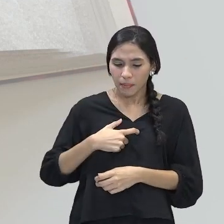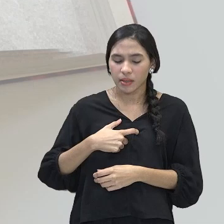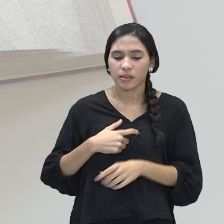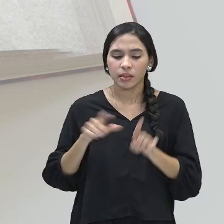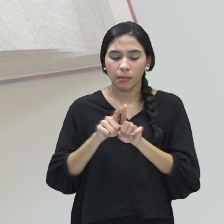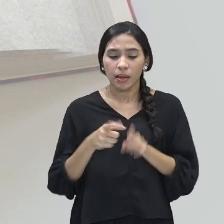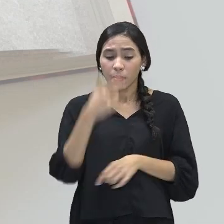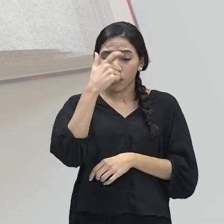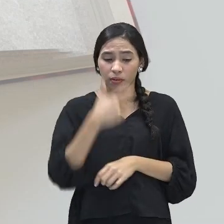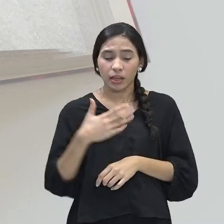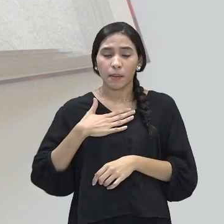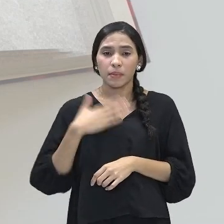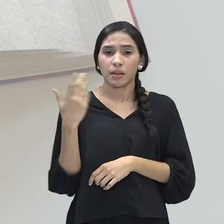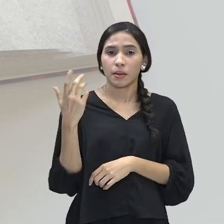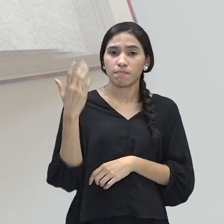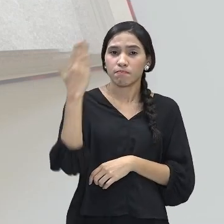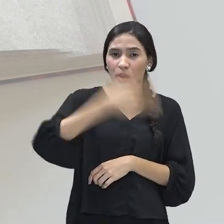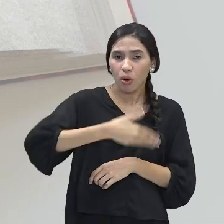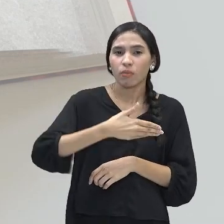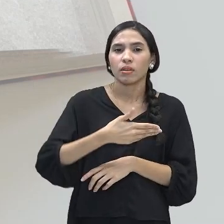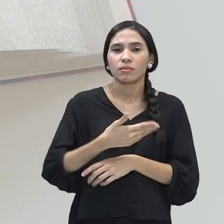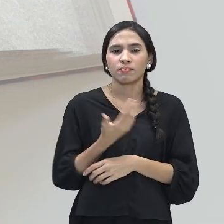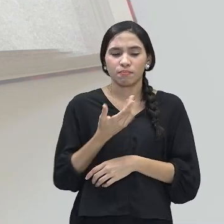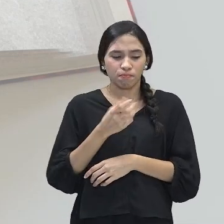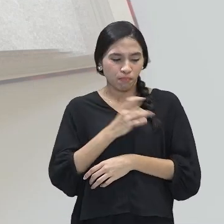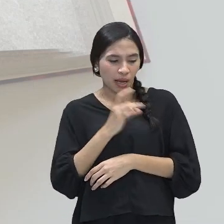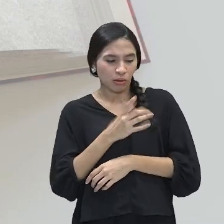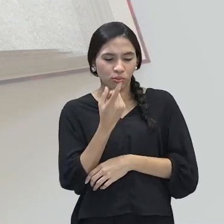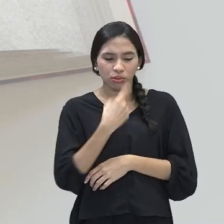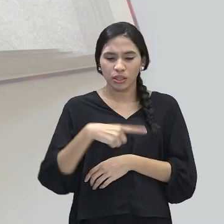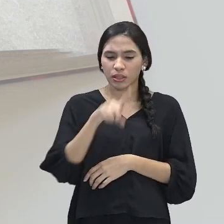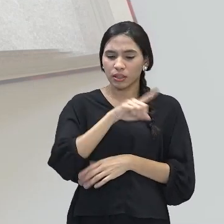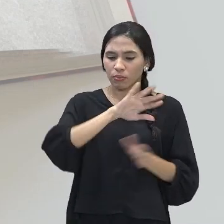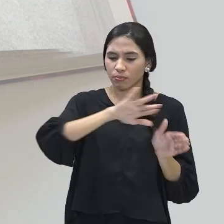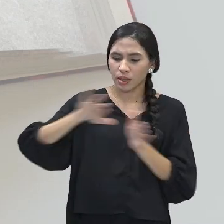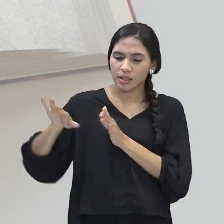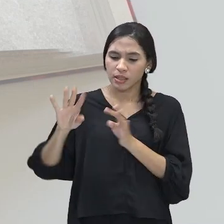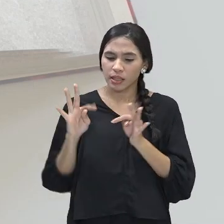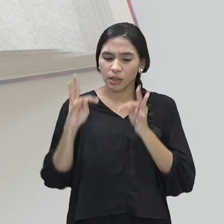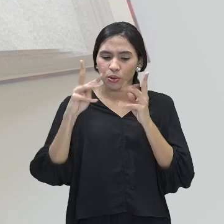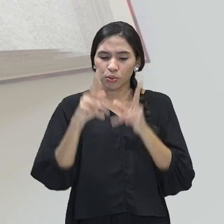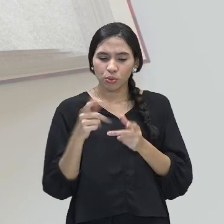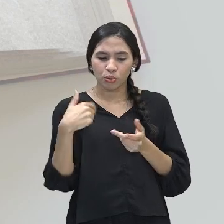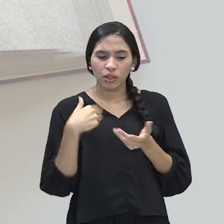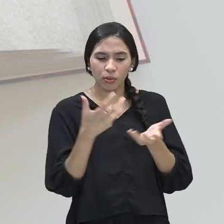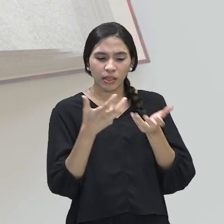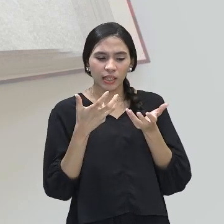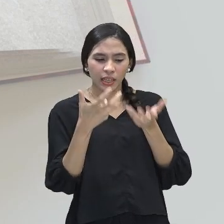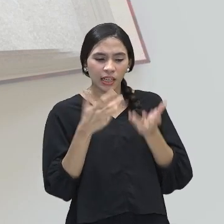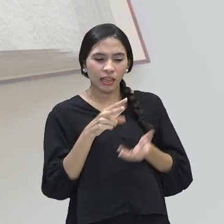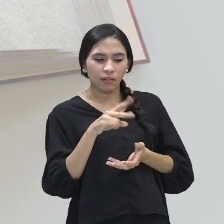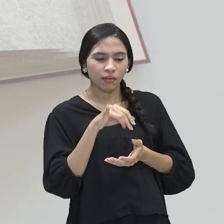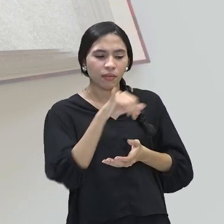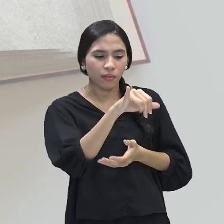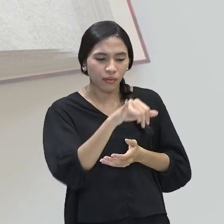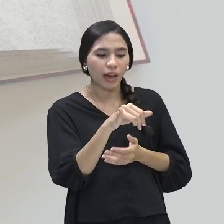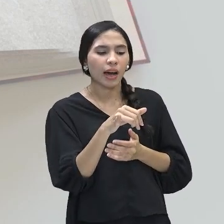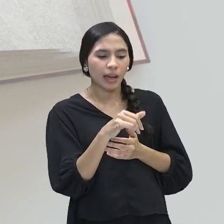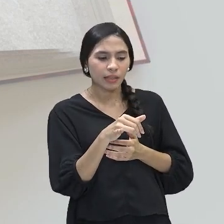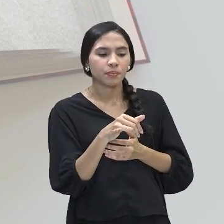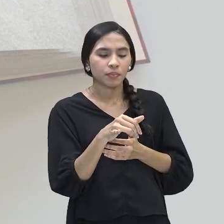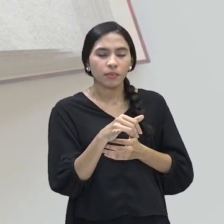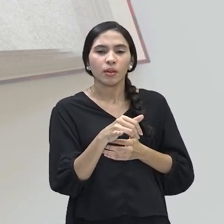mesma que nada há a temer, que tudo o que eu for será sempre onde haja uma mulher com o meu